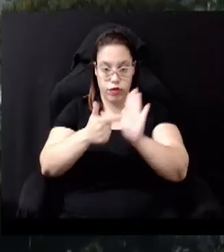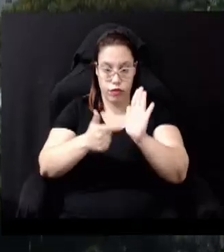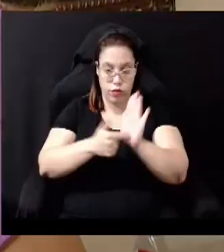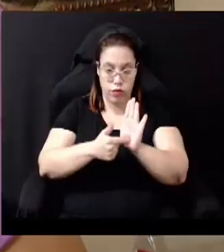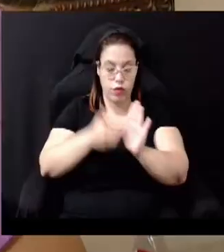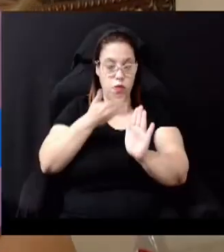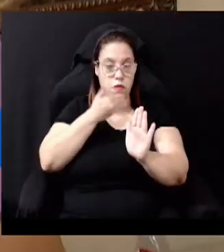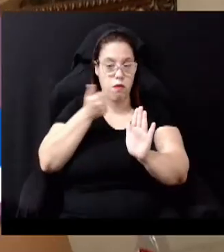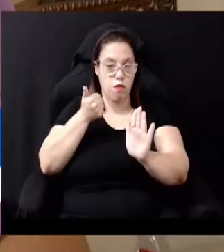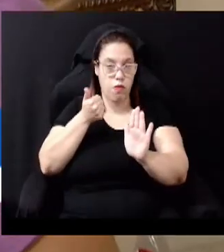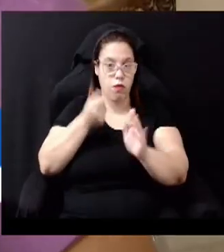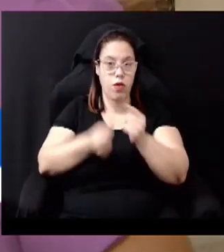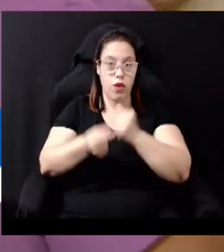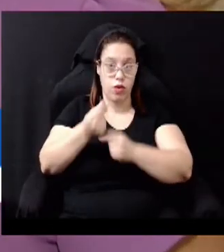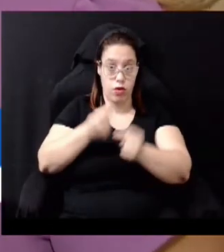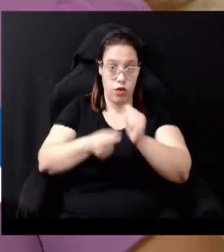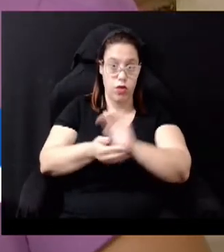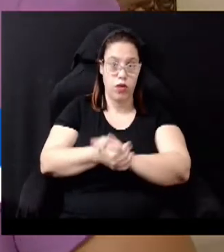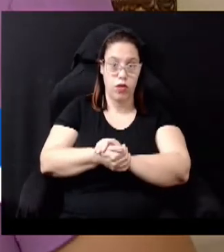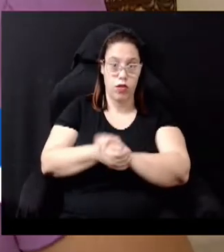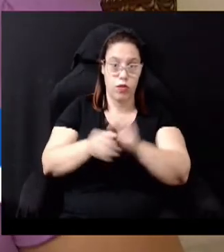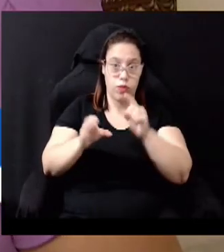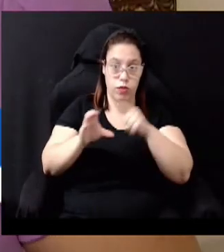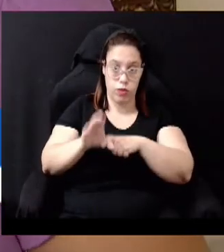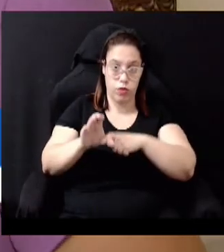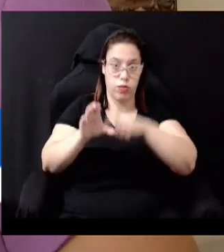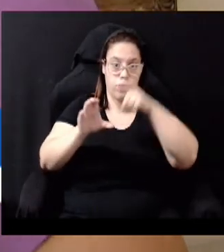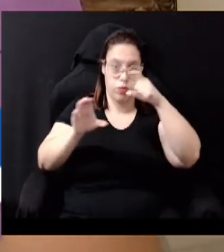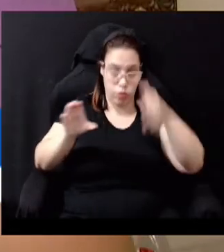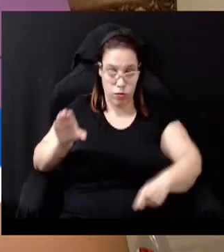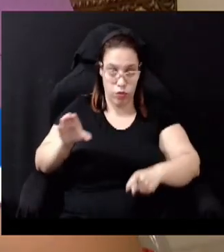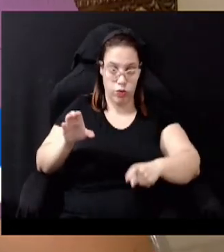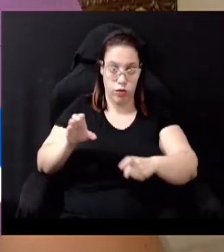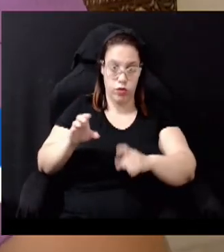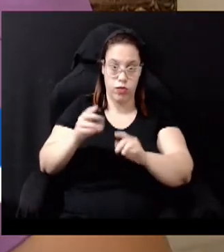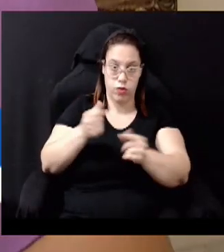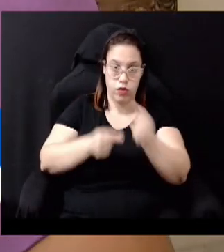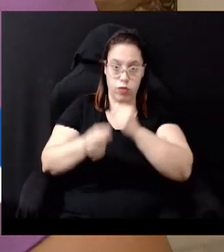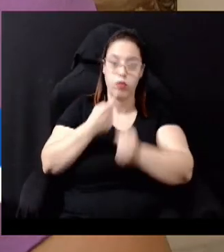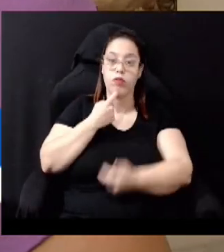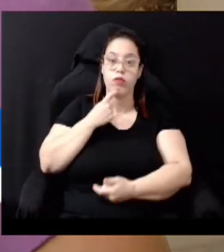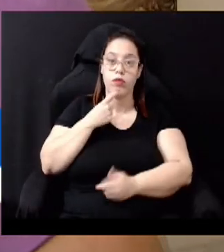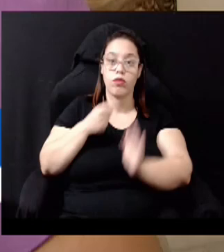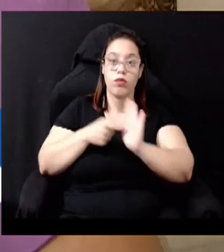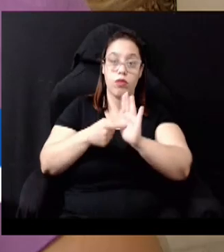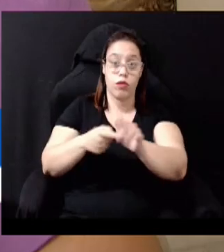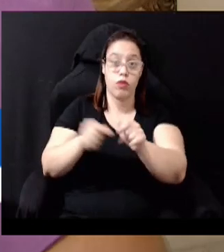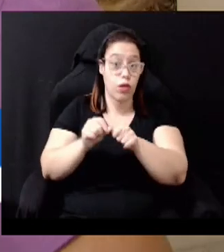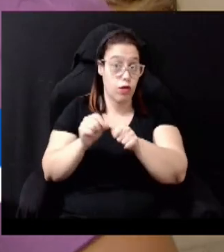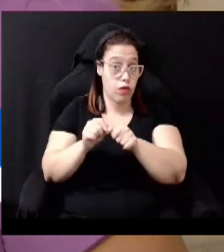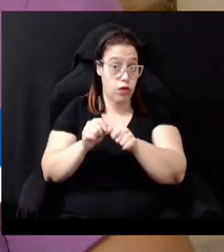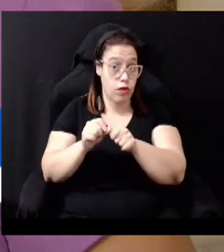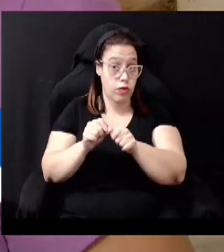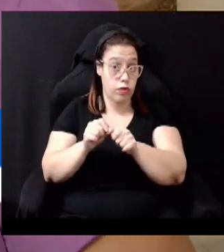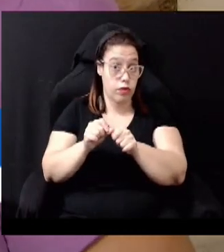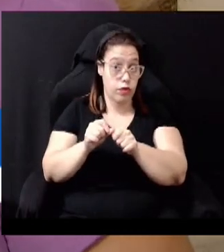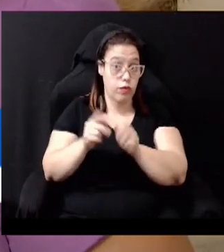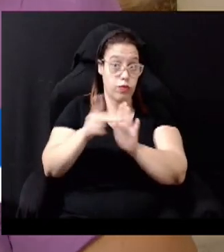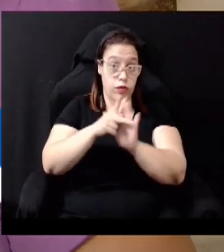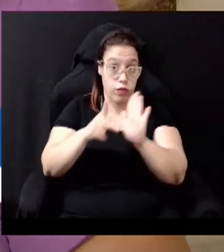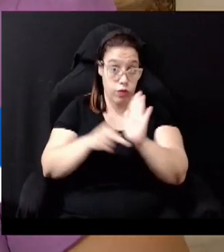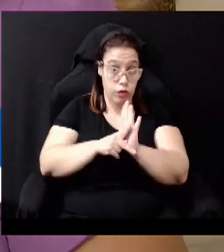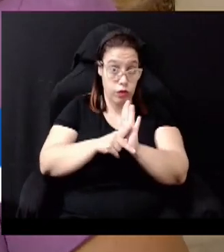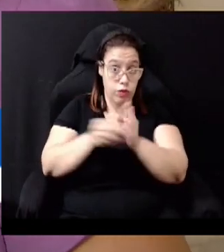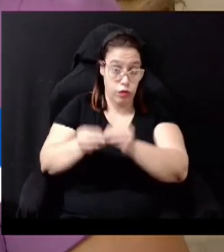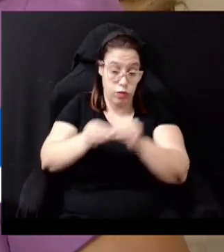de renda. O desligamento dessas pessoas do Renda Campinas mostra para que ele foi feito. O Renda Campinas é um programa de transferências de